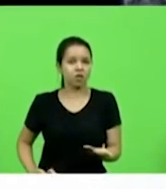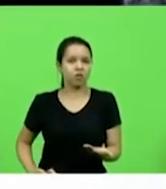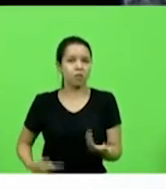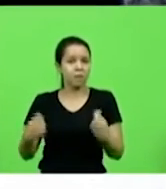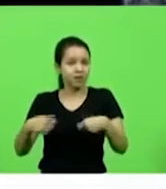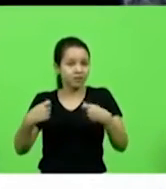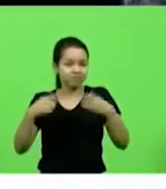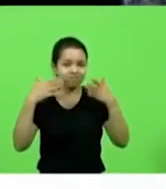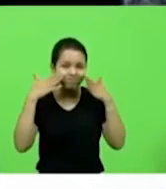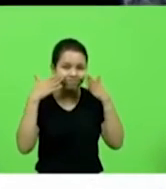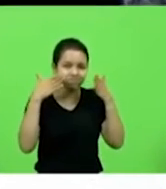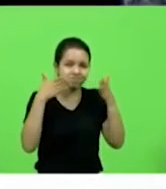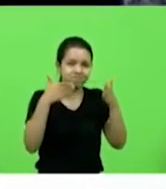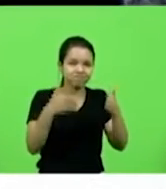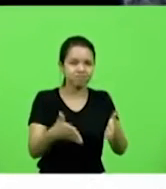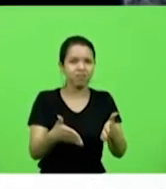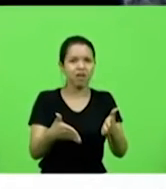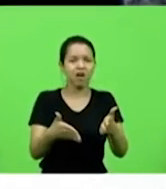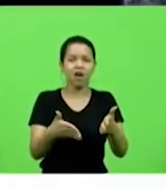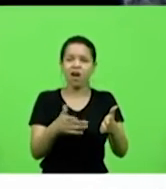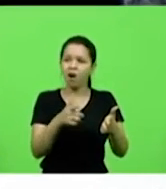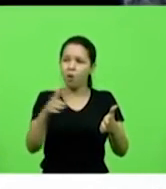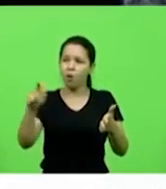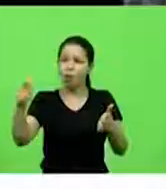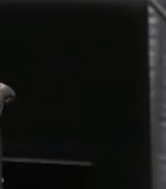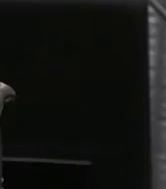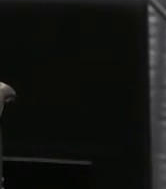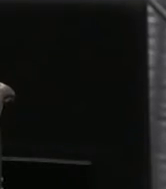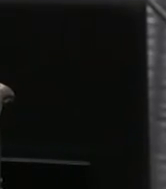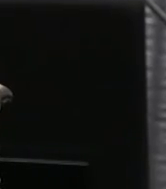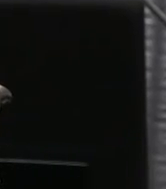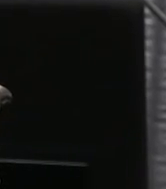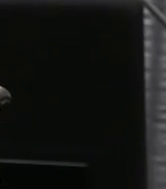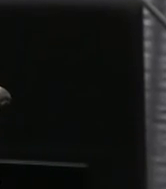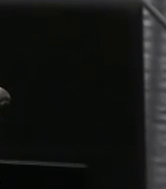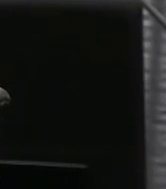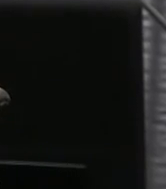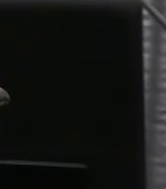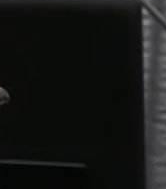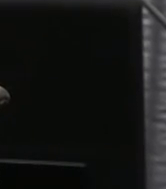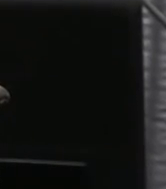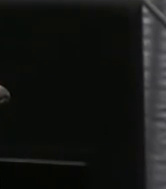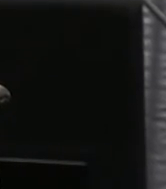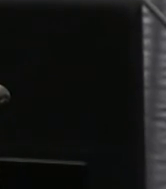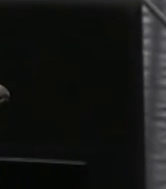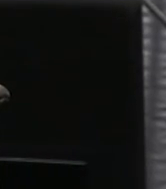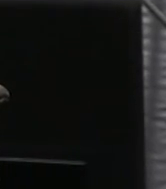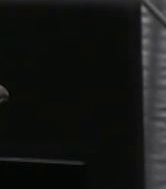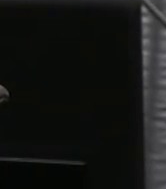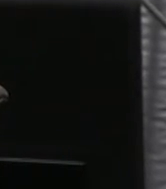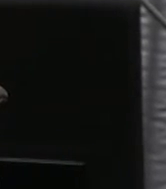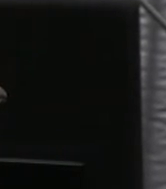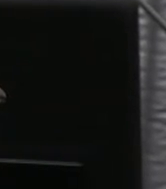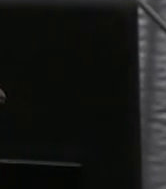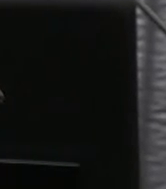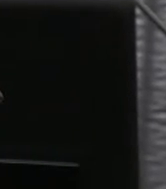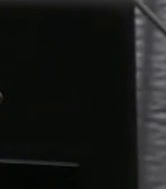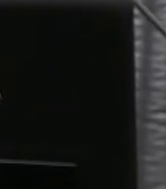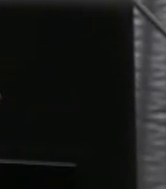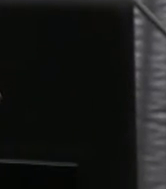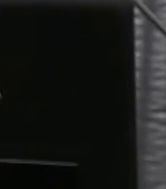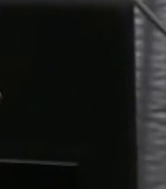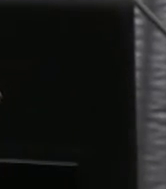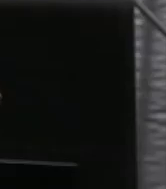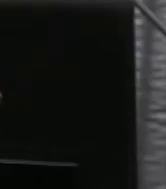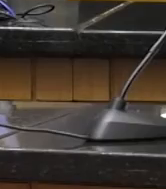crescimento, aonde já receberam as melhorias, onde já receberam investimentos. O deputado Silvio Drevec quer a recuperação de trechos rodoviários